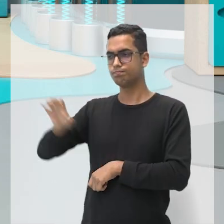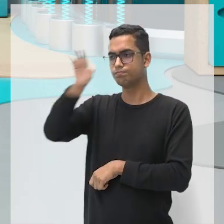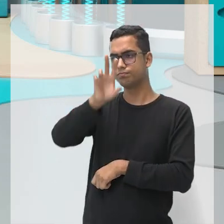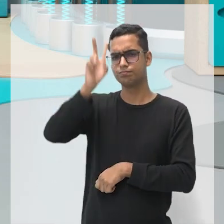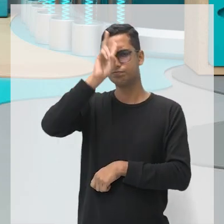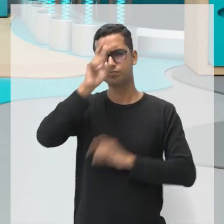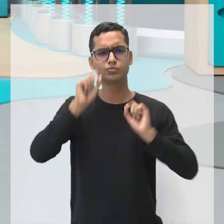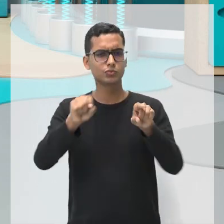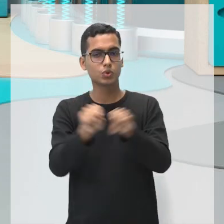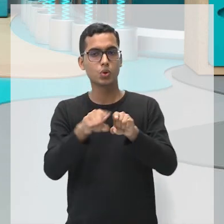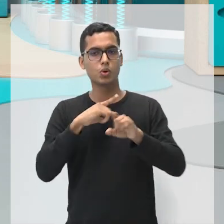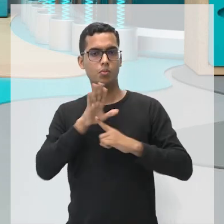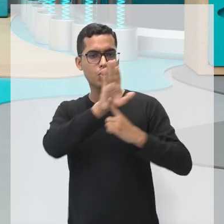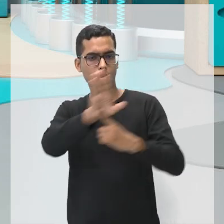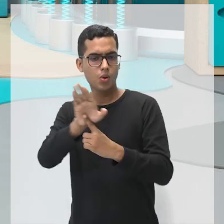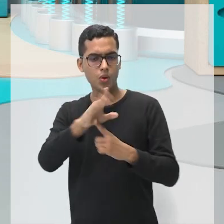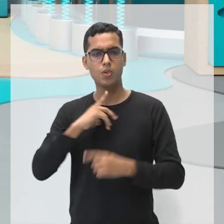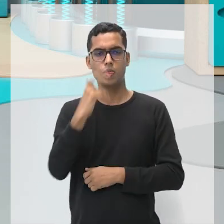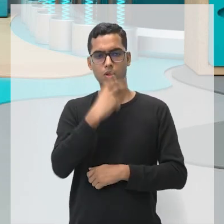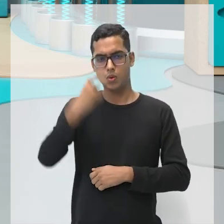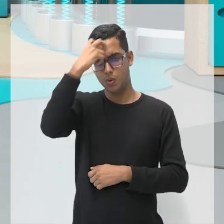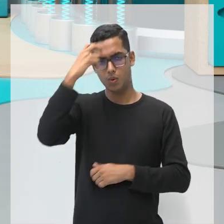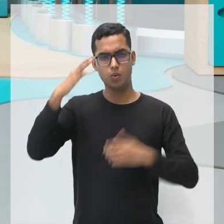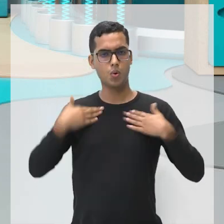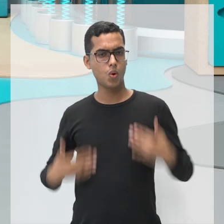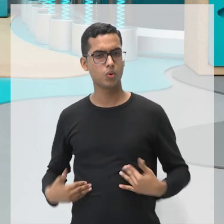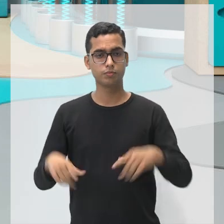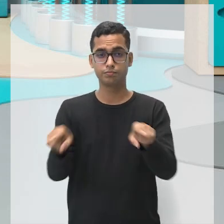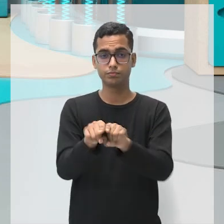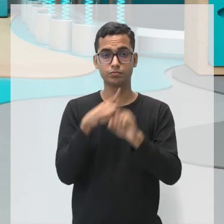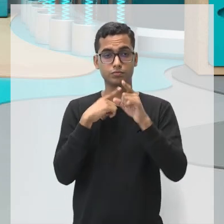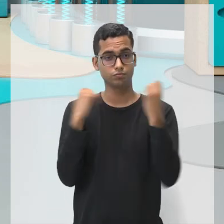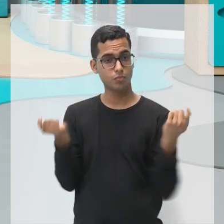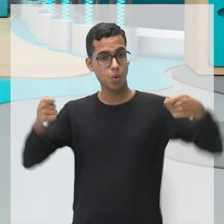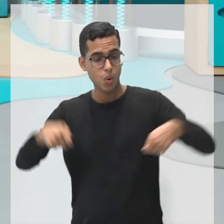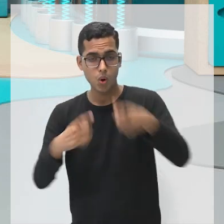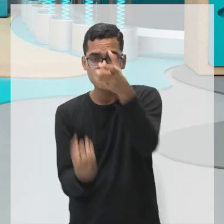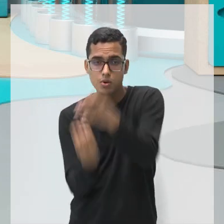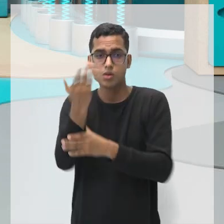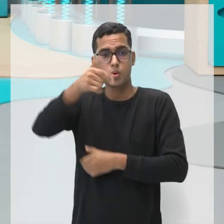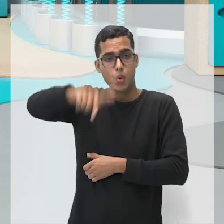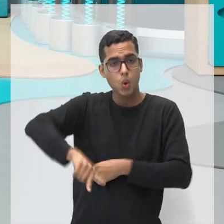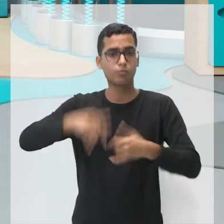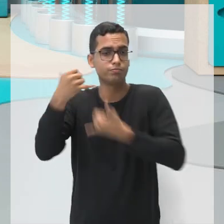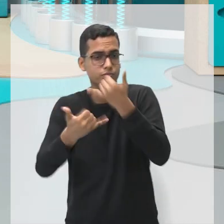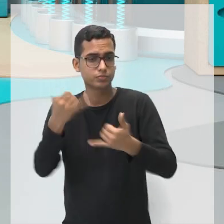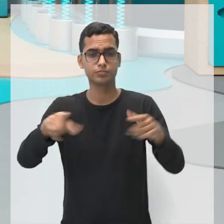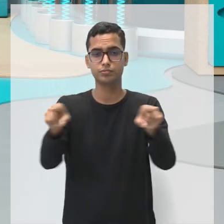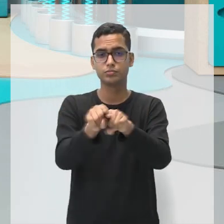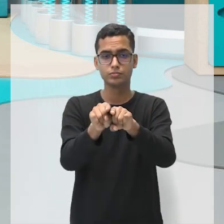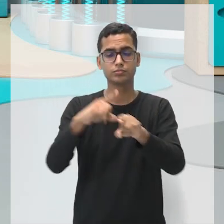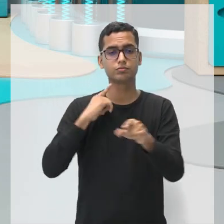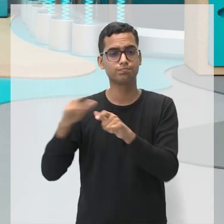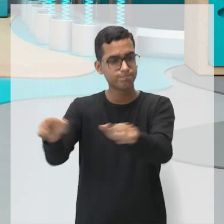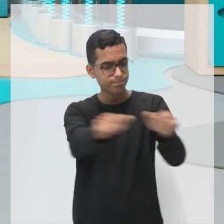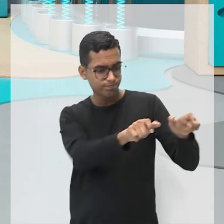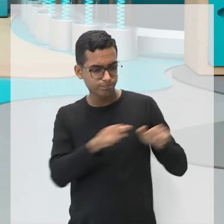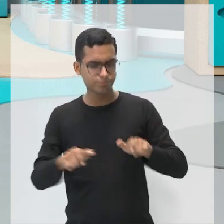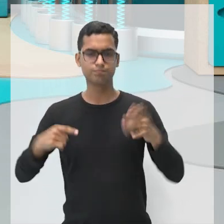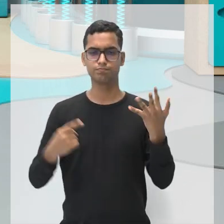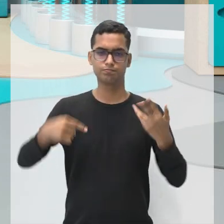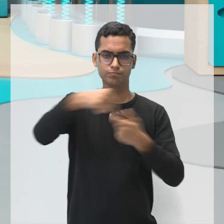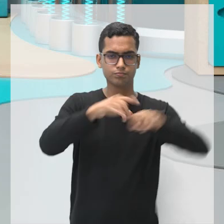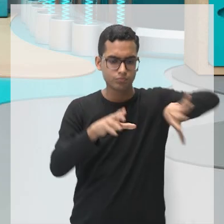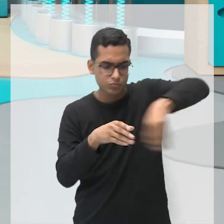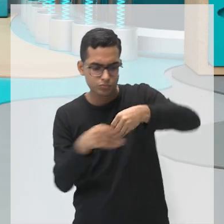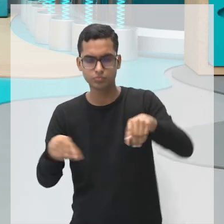são manifestações da cultura corporal que levam em consideração as possibilidades de recriar esses jogos, agregando